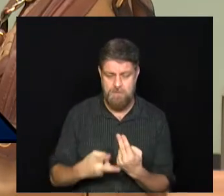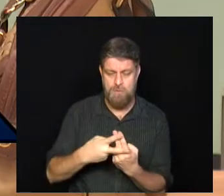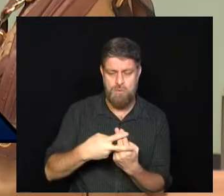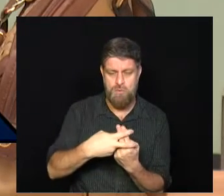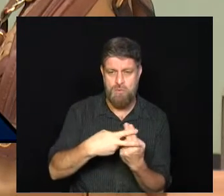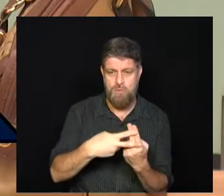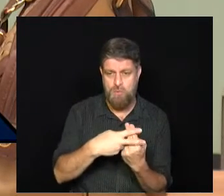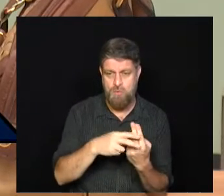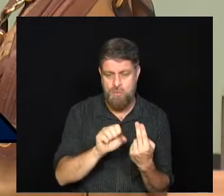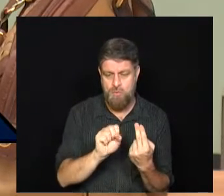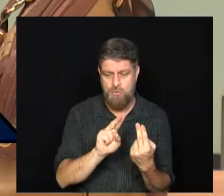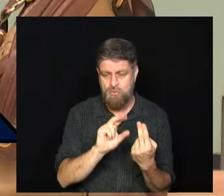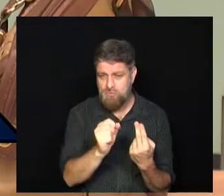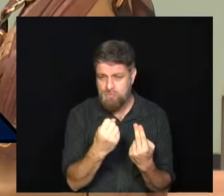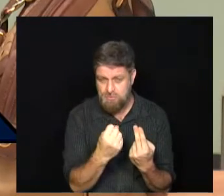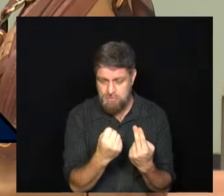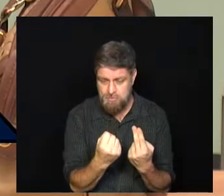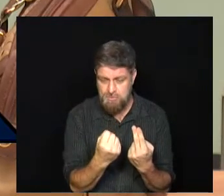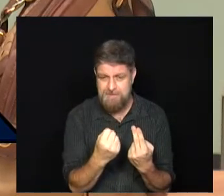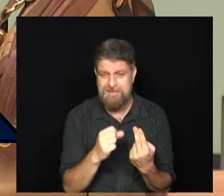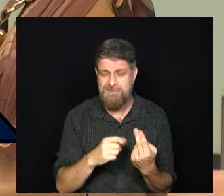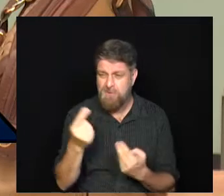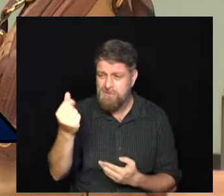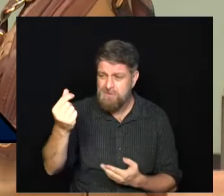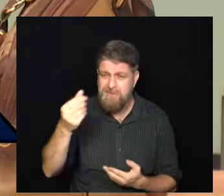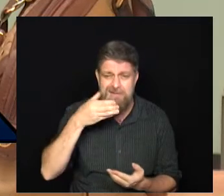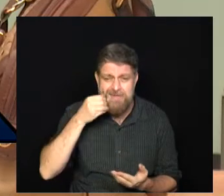caiu bastante.